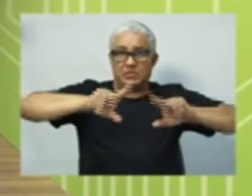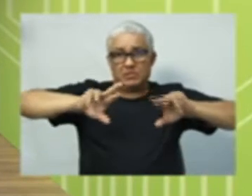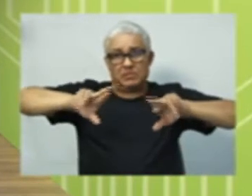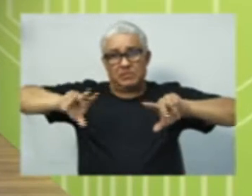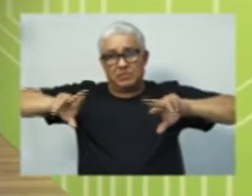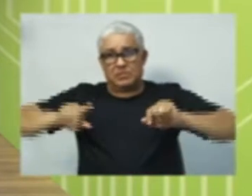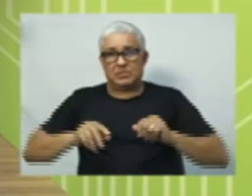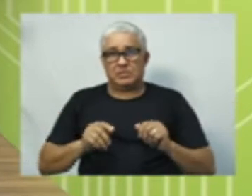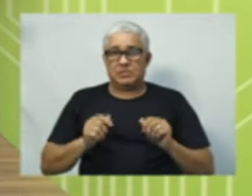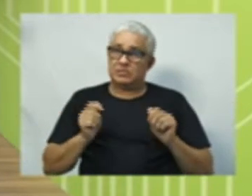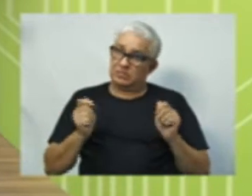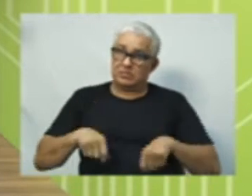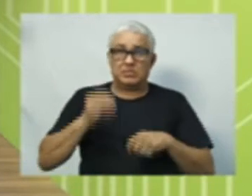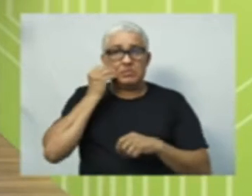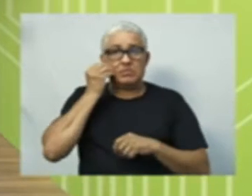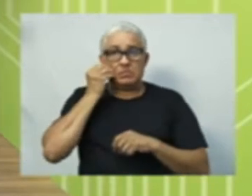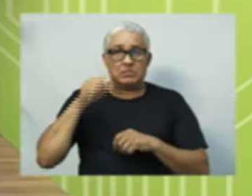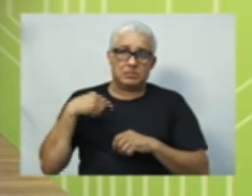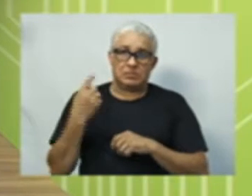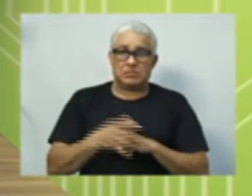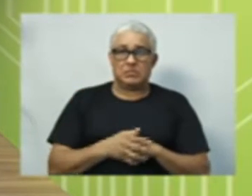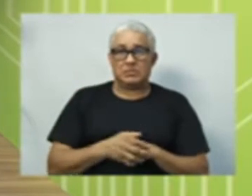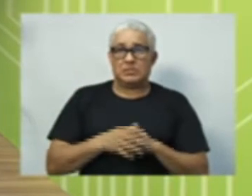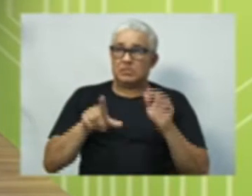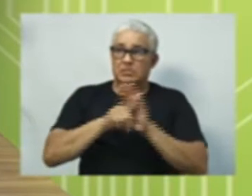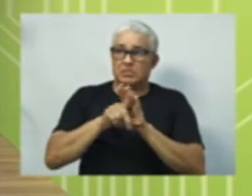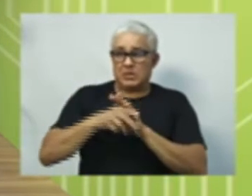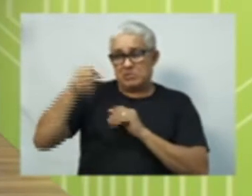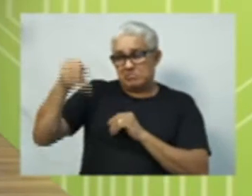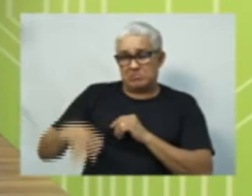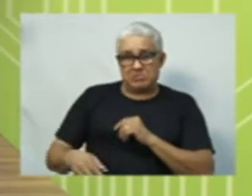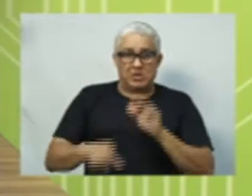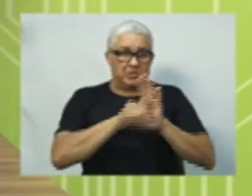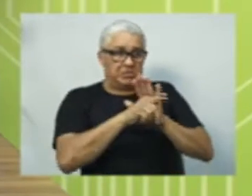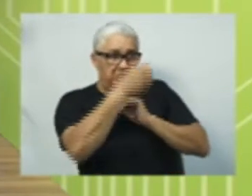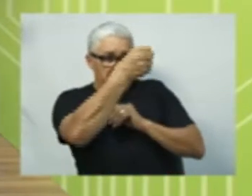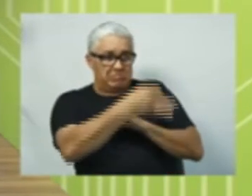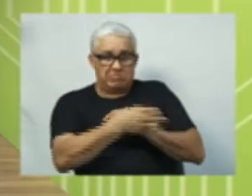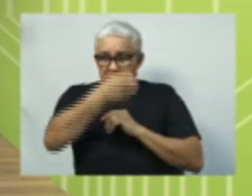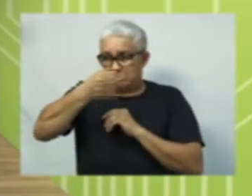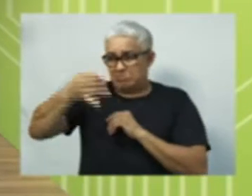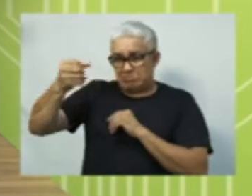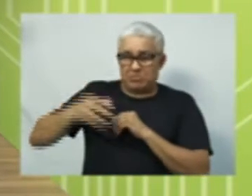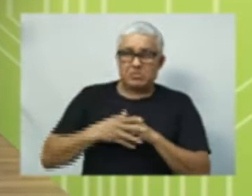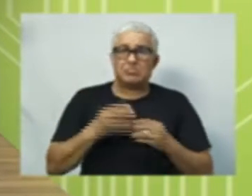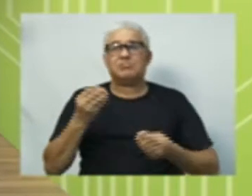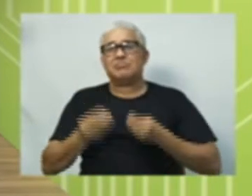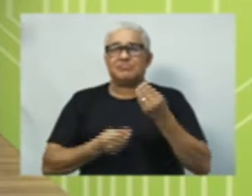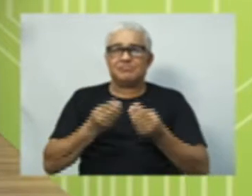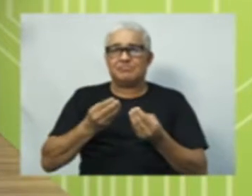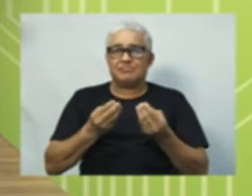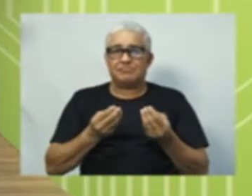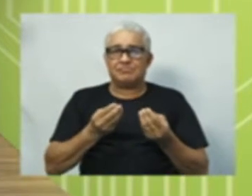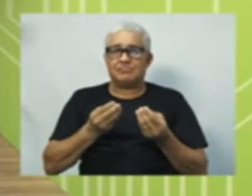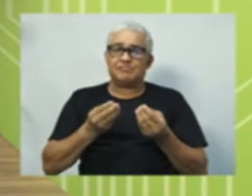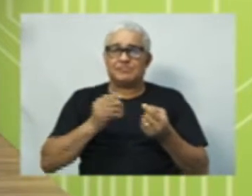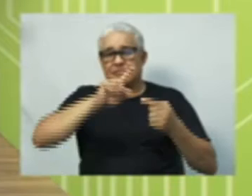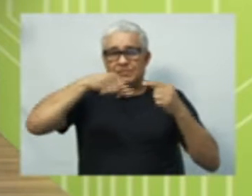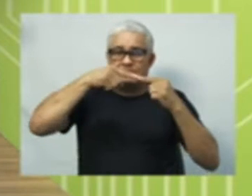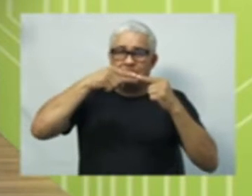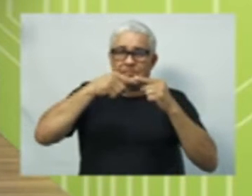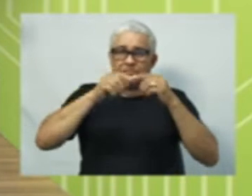podemos oportunizar, ou seja, uma lei fala isso, outra lei fala isso, aquilo. Como podemos enquadrar a nossa